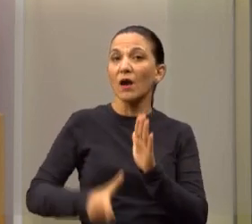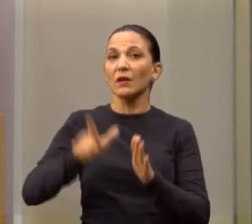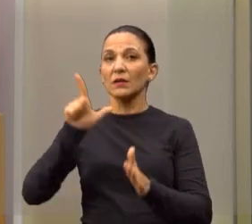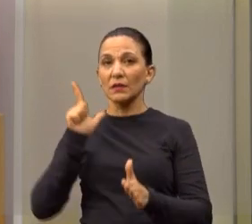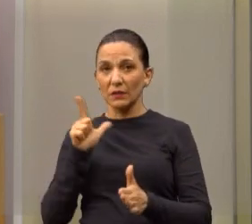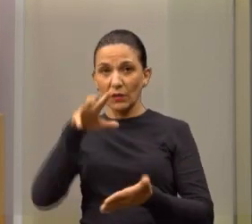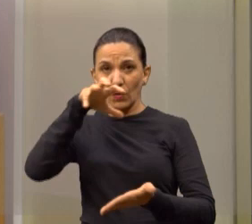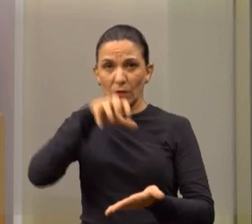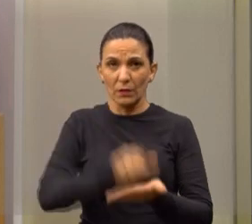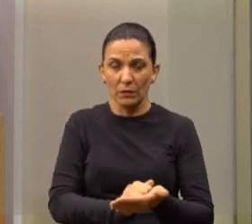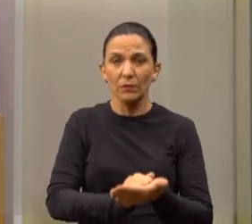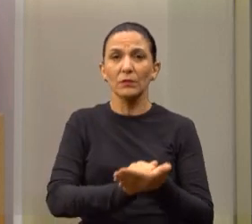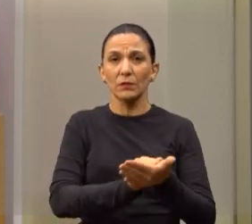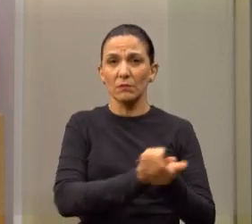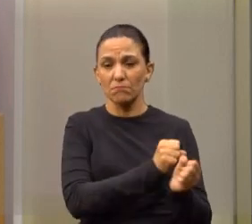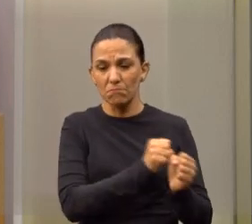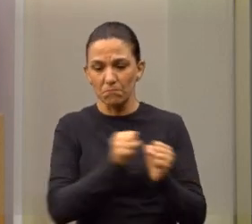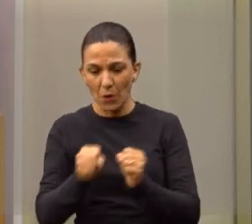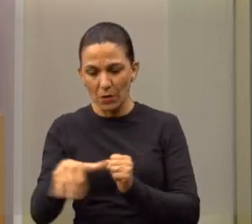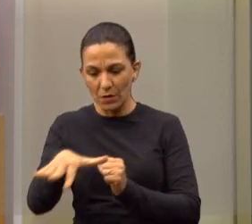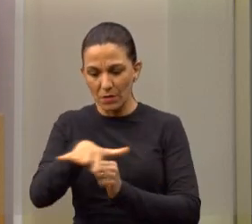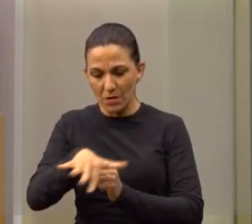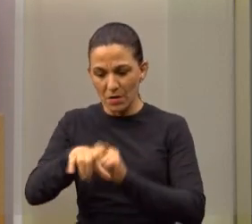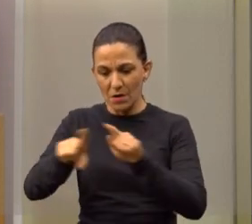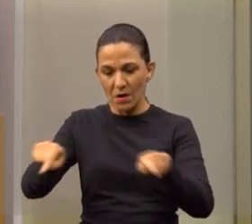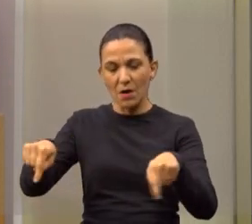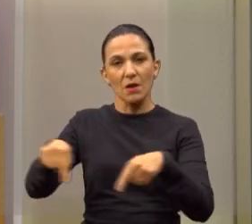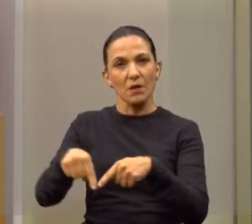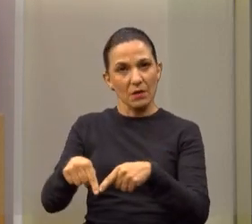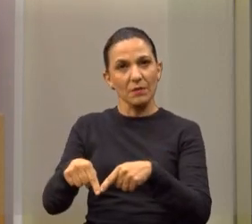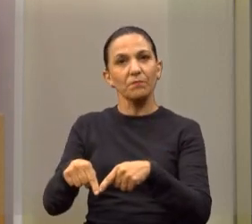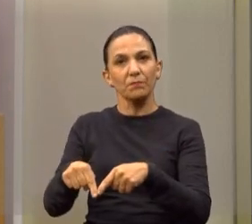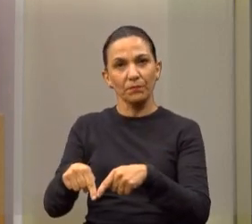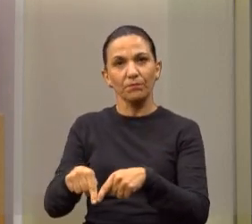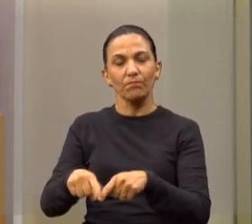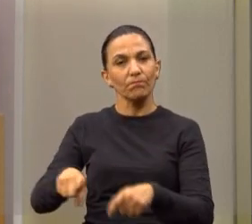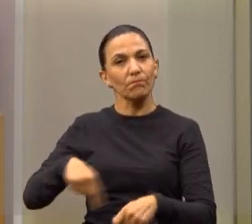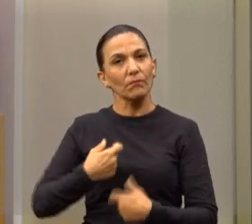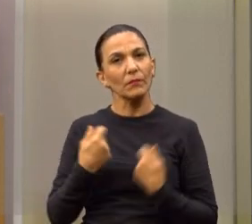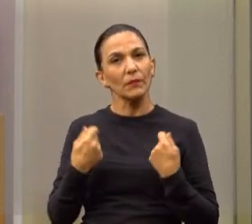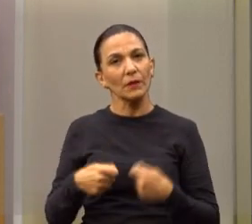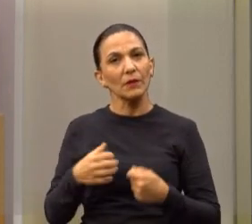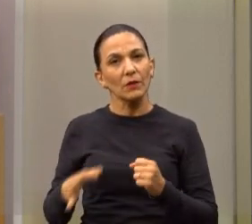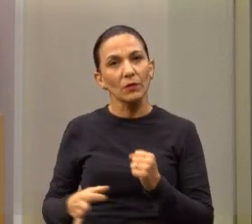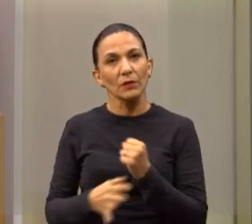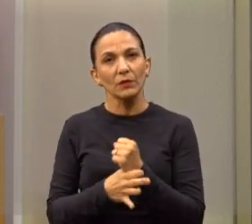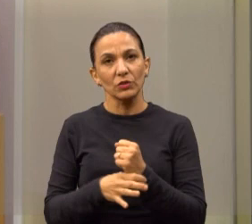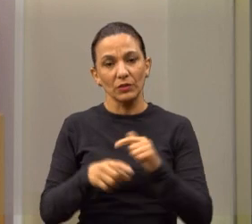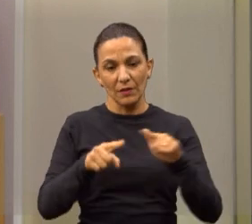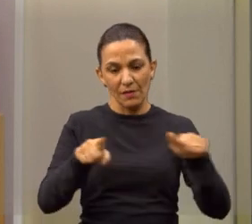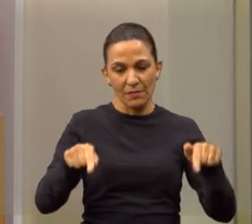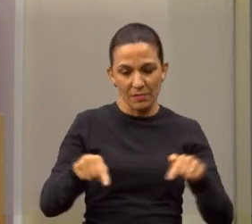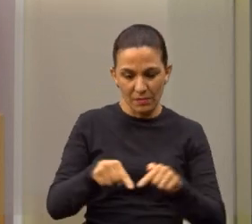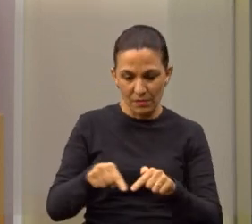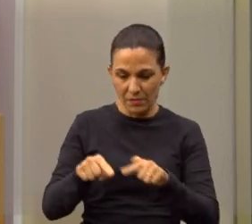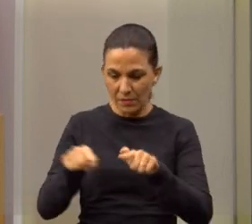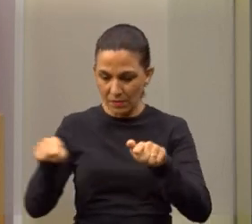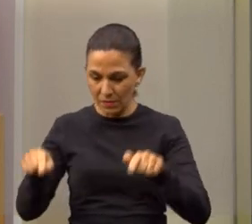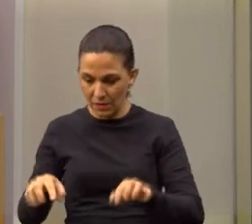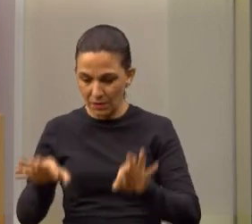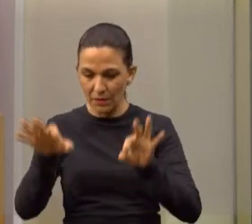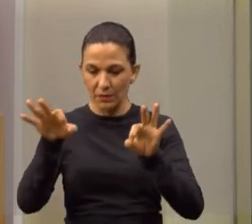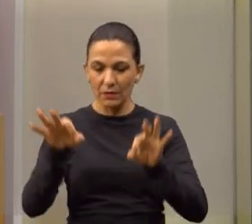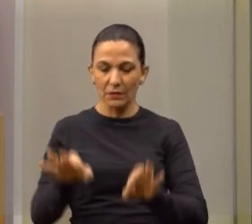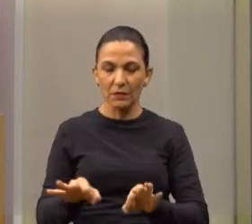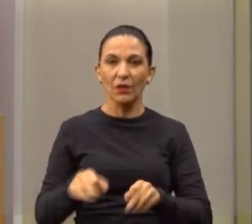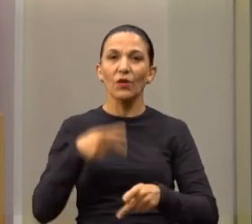dos colonizadores se apropriarem desta terra. Então nós precisamos garantir essas demarcações de terra, porque nós não estamos